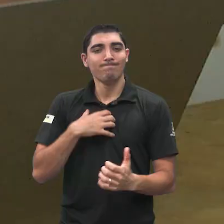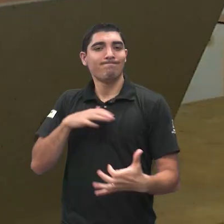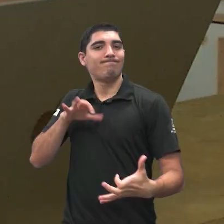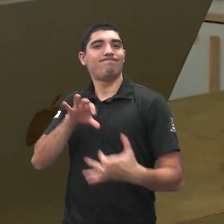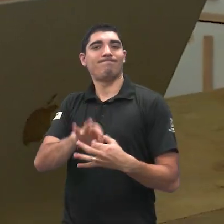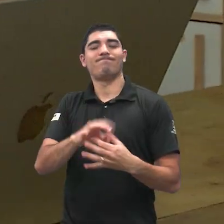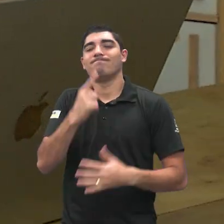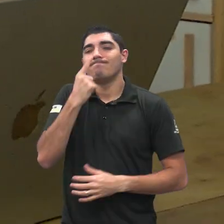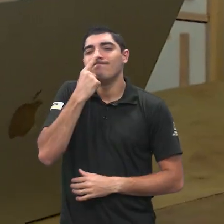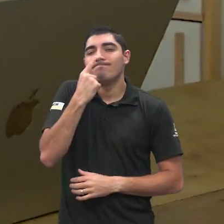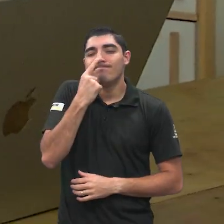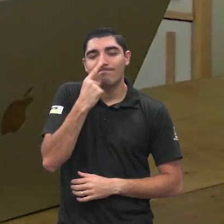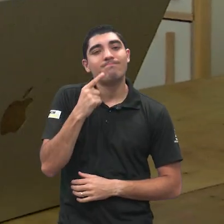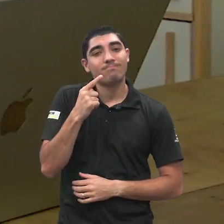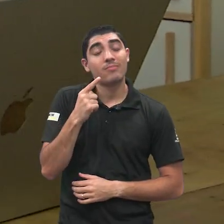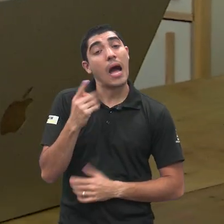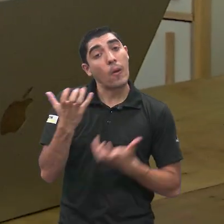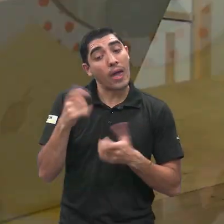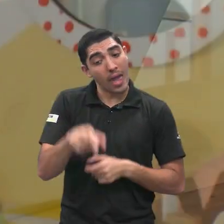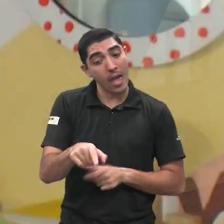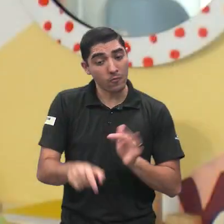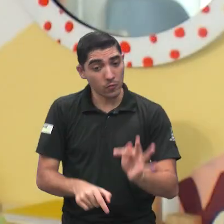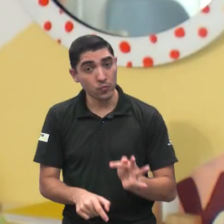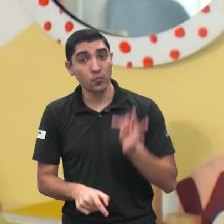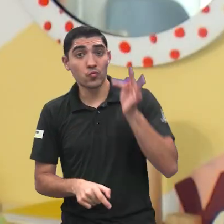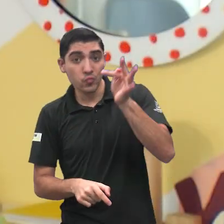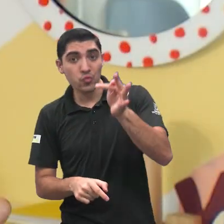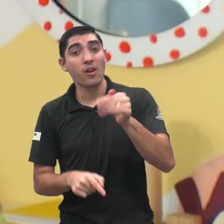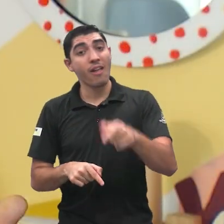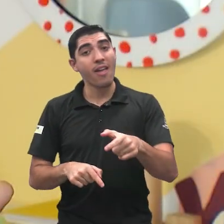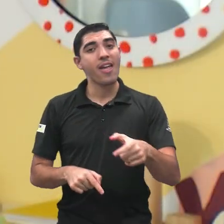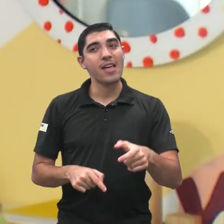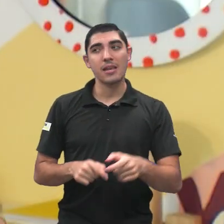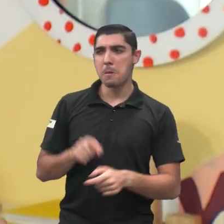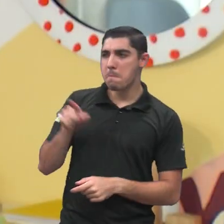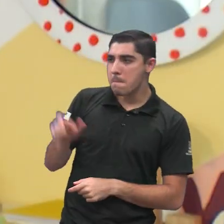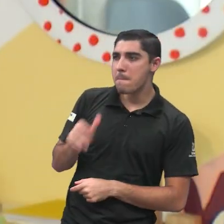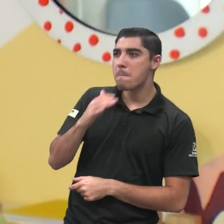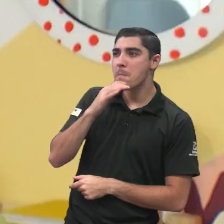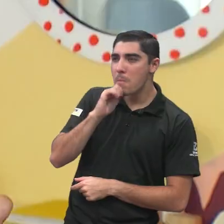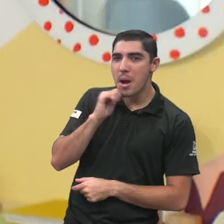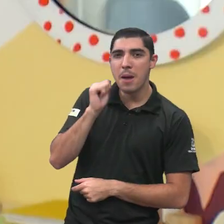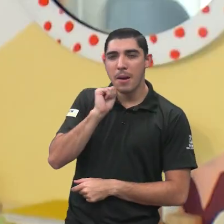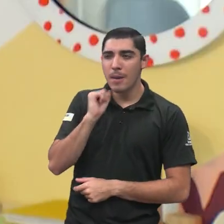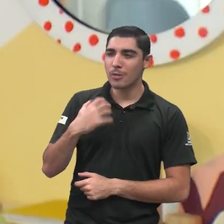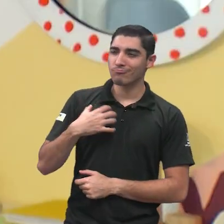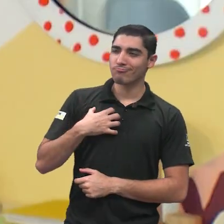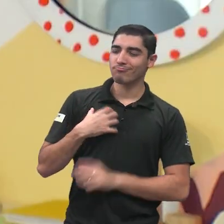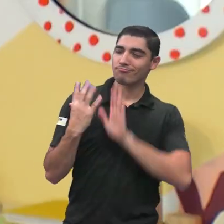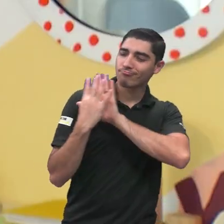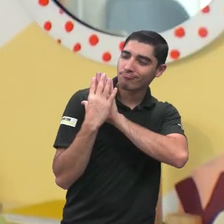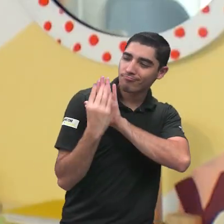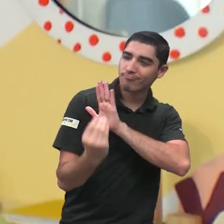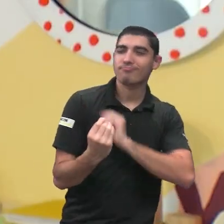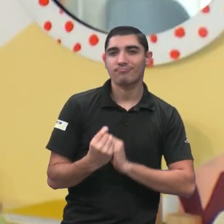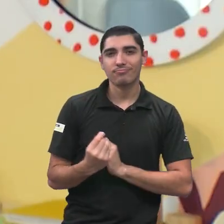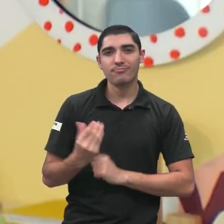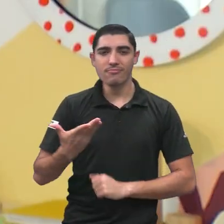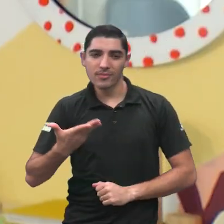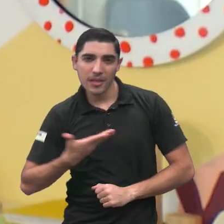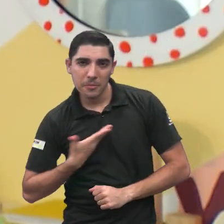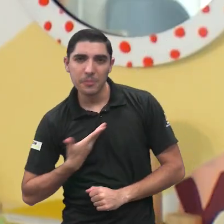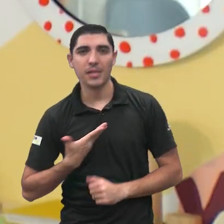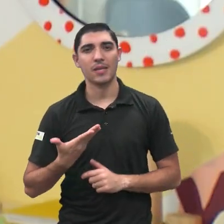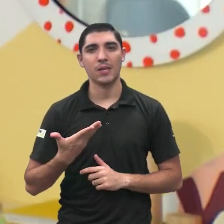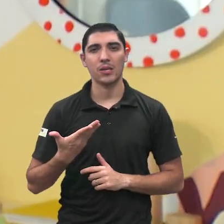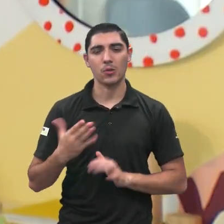tem. A gente quer que eles no futuro, né, tenham a gente como realmente próximos dele, amigos,